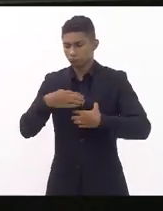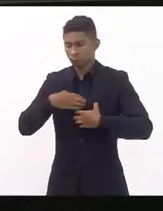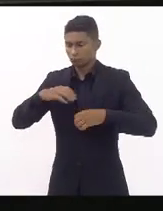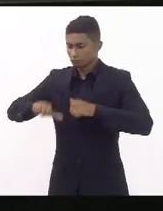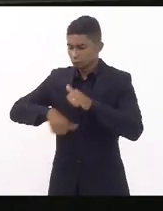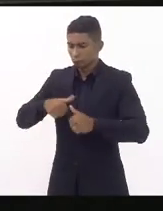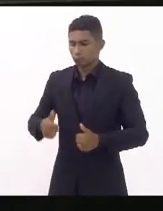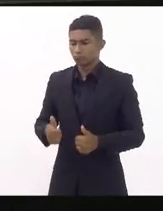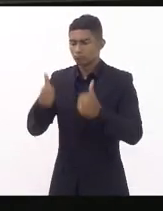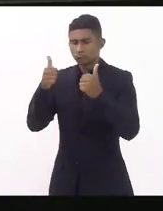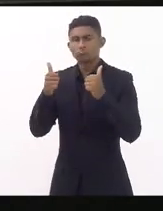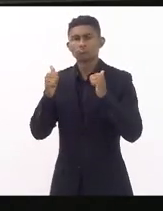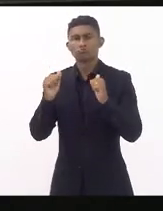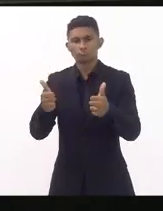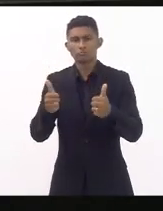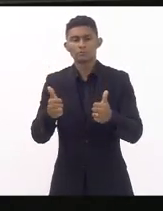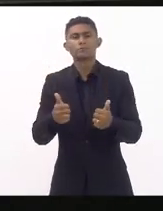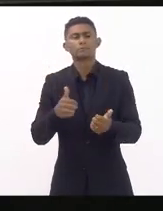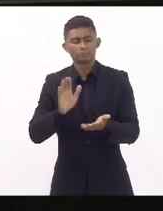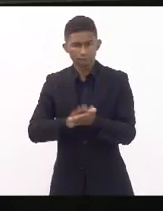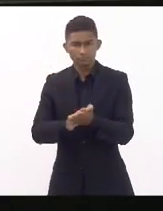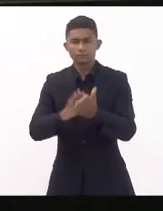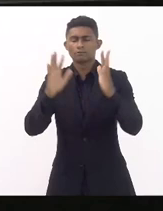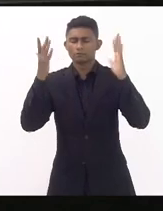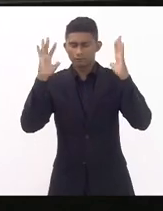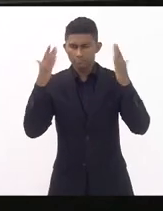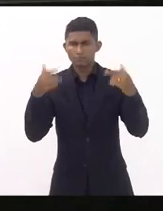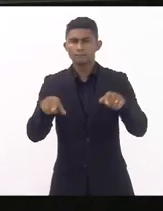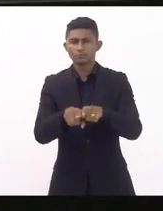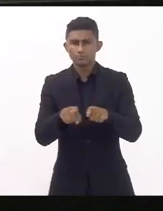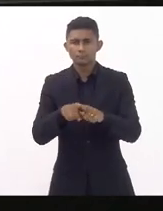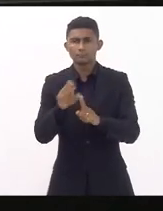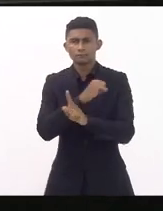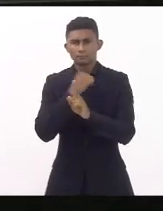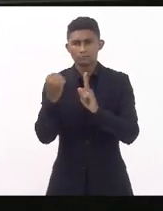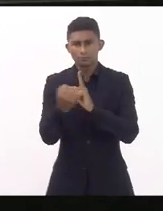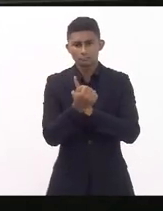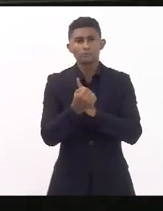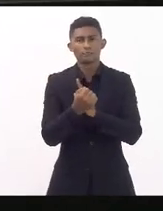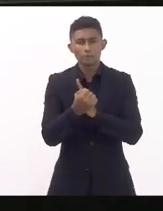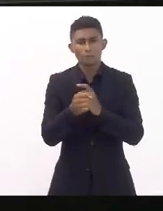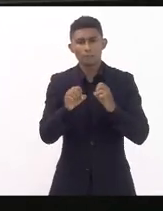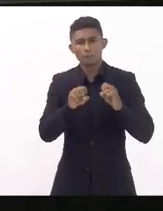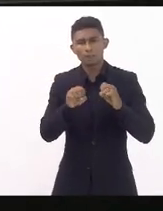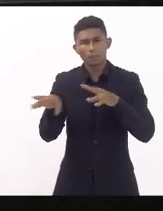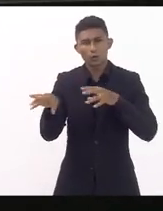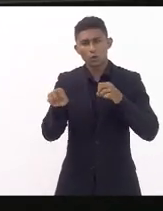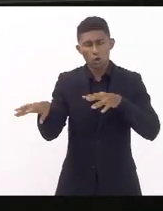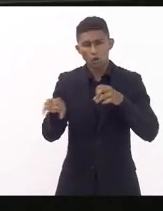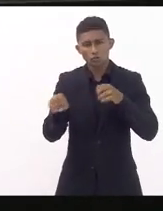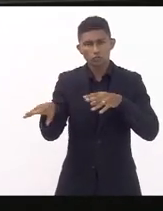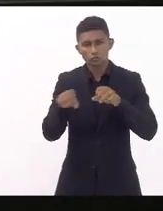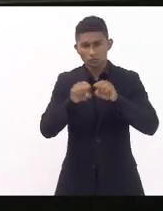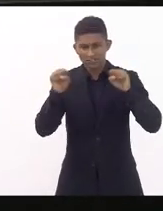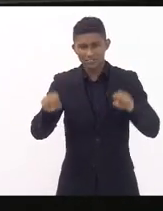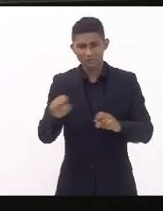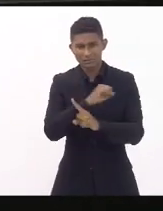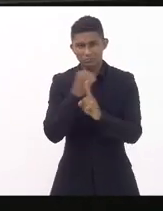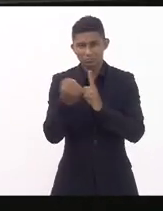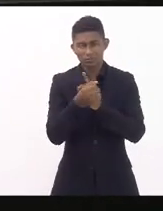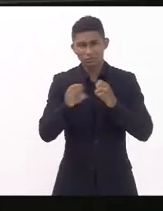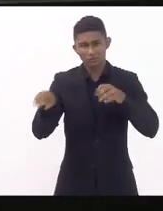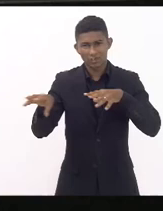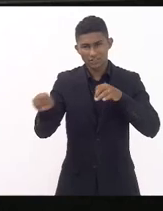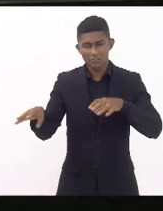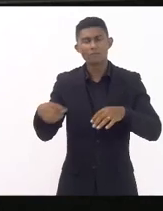entraram no sistema carcerário. Parabéns, e também do sistema socioeducativo, que eu sou muito crítica, independente de quem